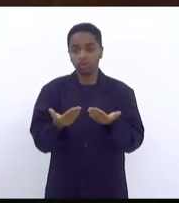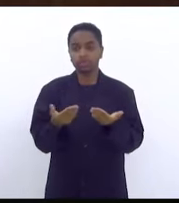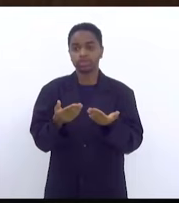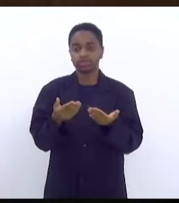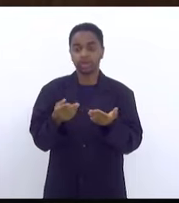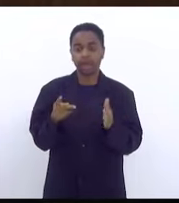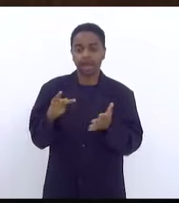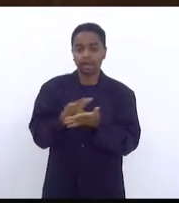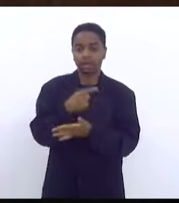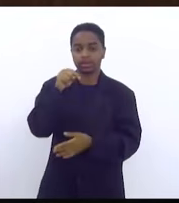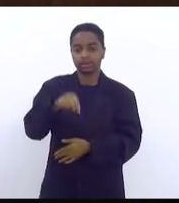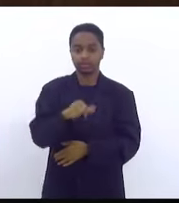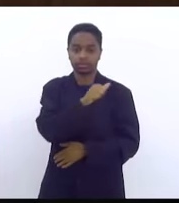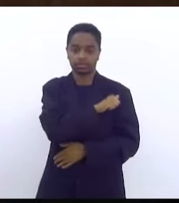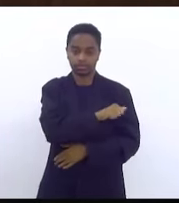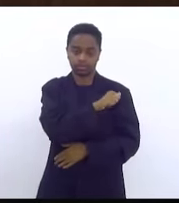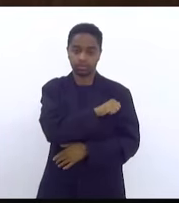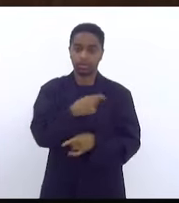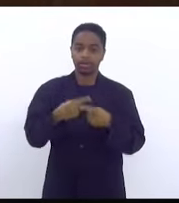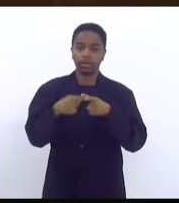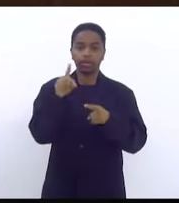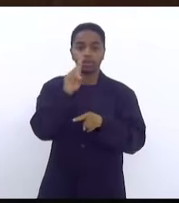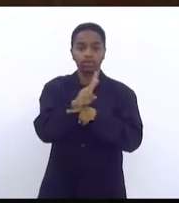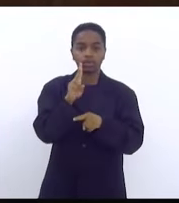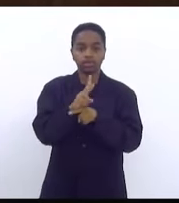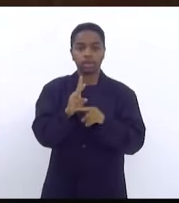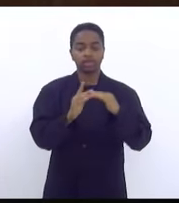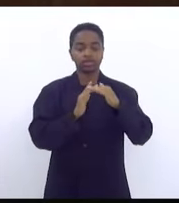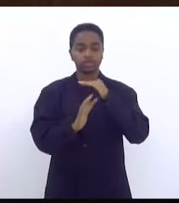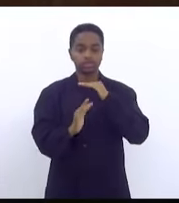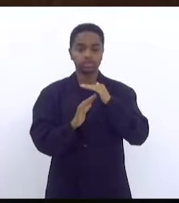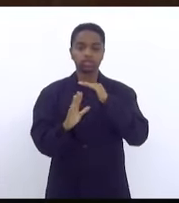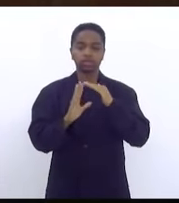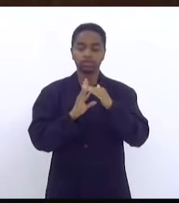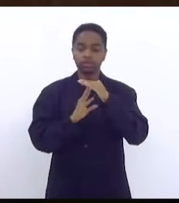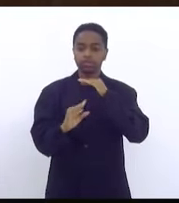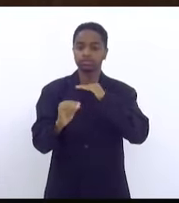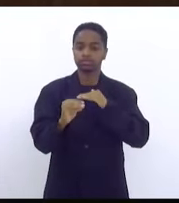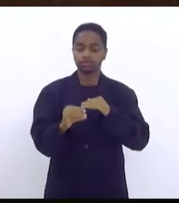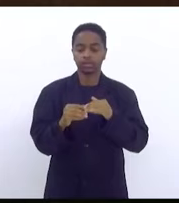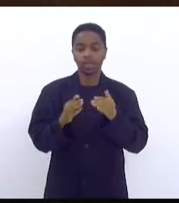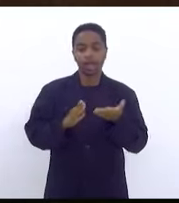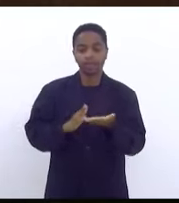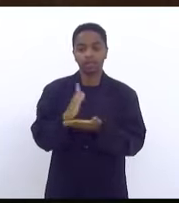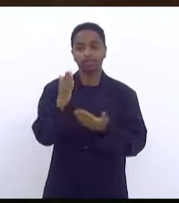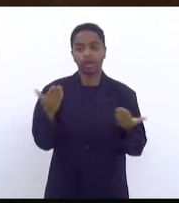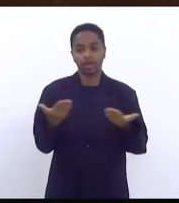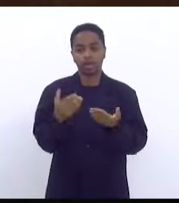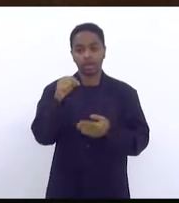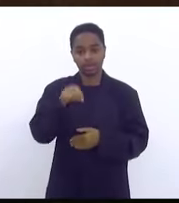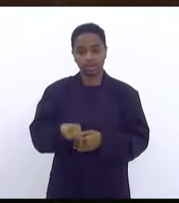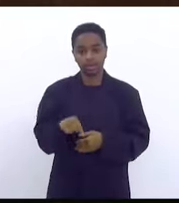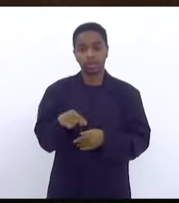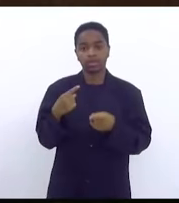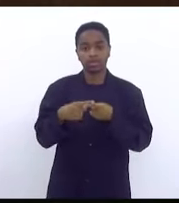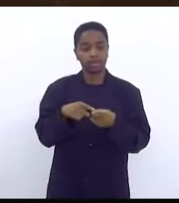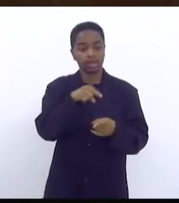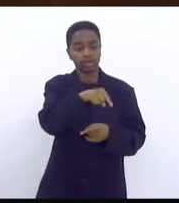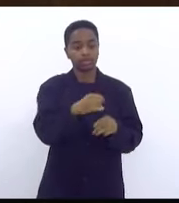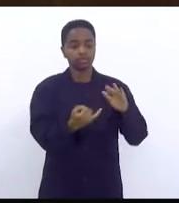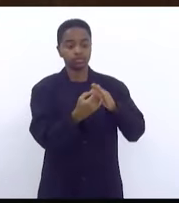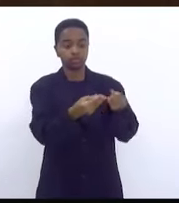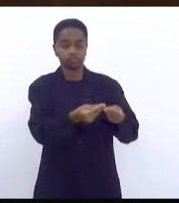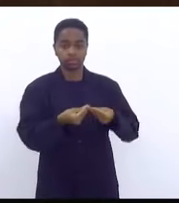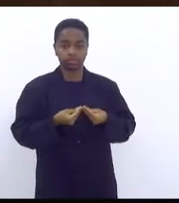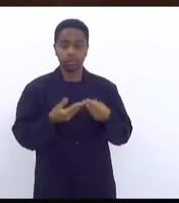vigor no Estado, que protegem a migração e o refúgio, aprovadas recentemente pela essa casa, vieram de lá. Ou